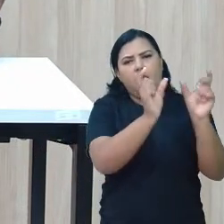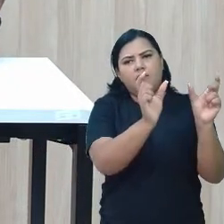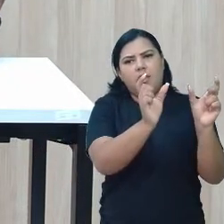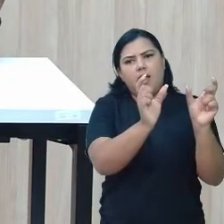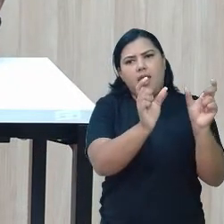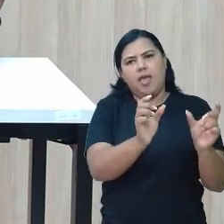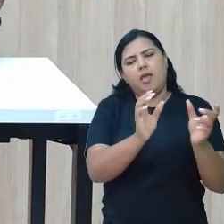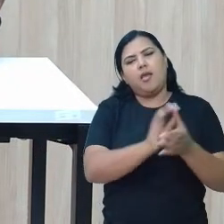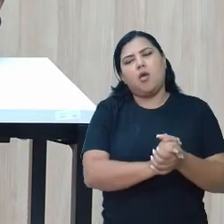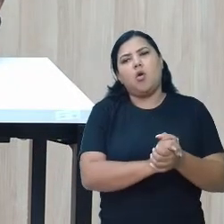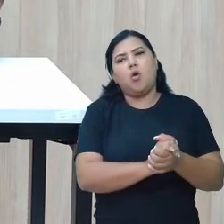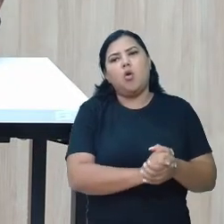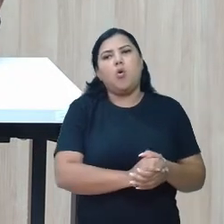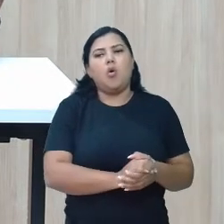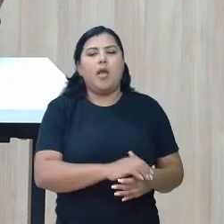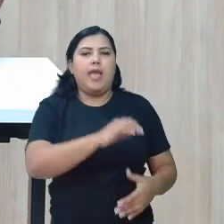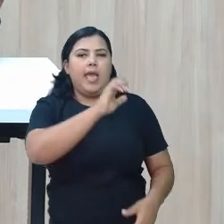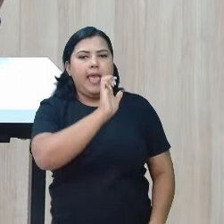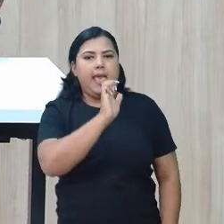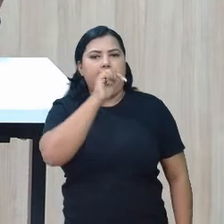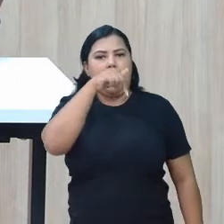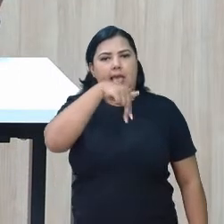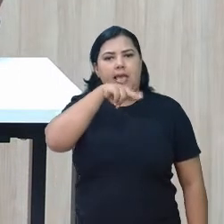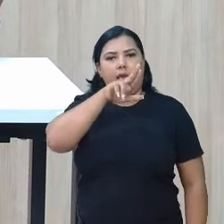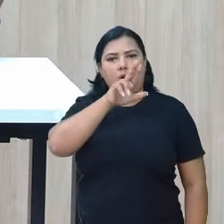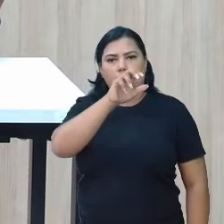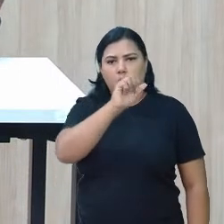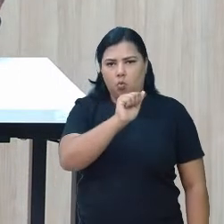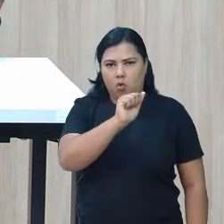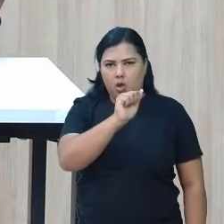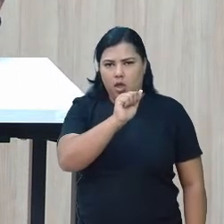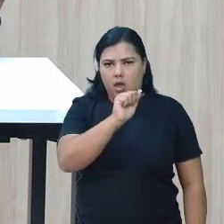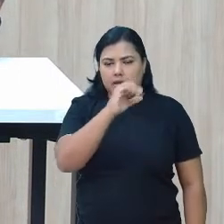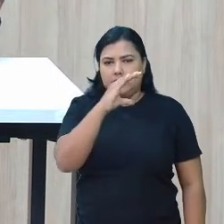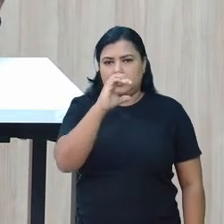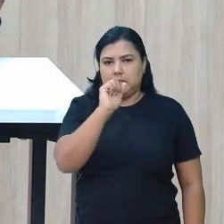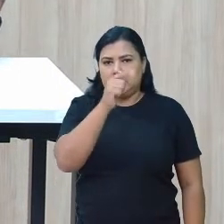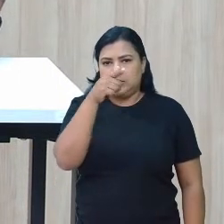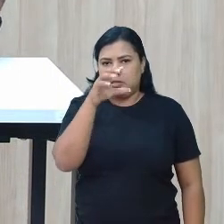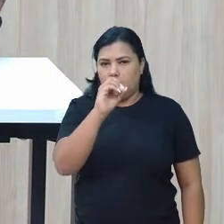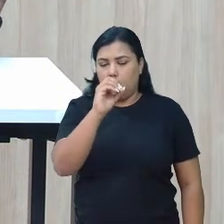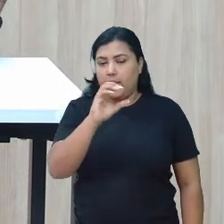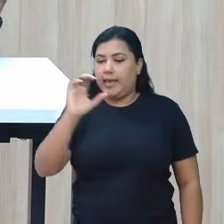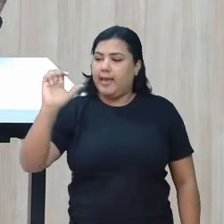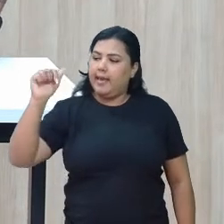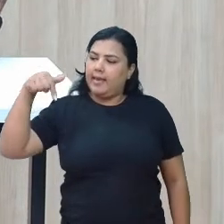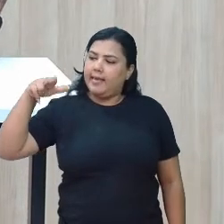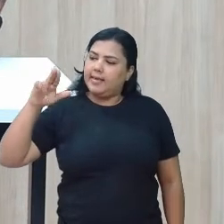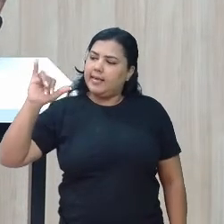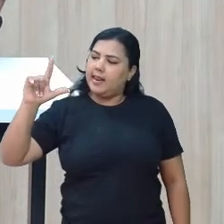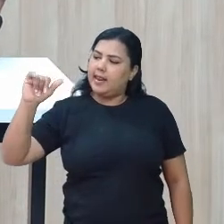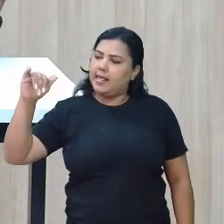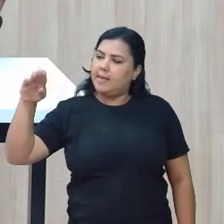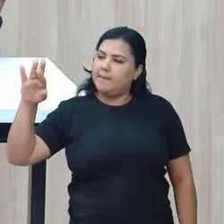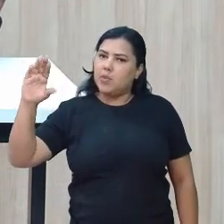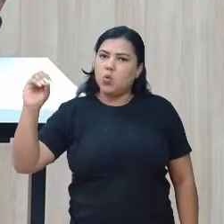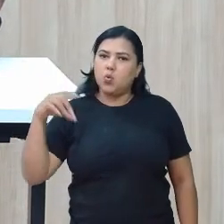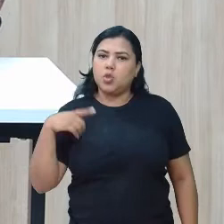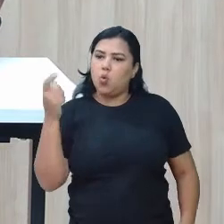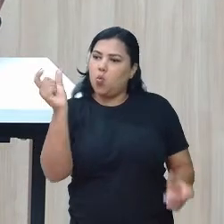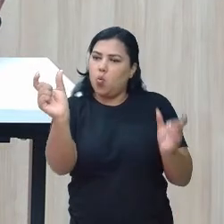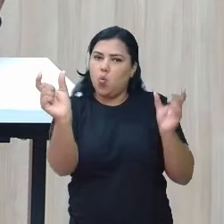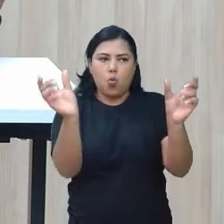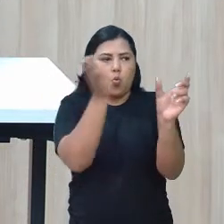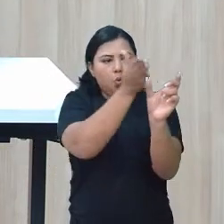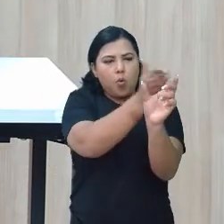você observar, equação e equilíbrio começam sendo escritos da mesma forma, tá certo? Ou seja,